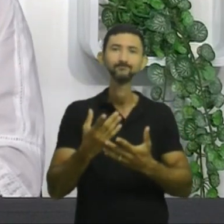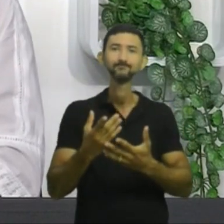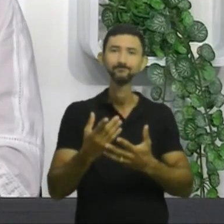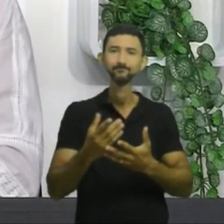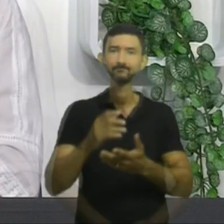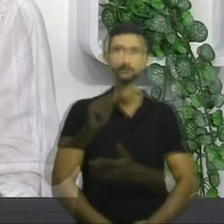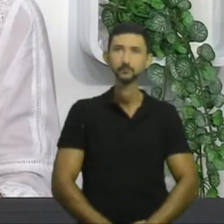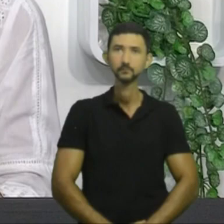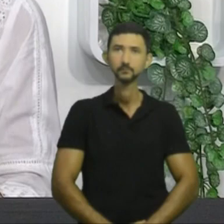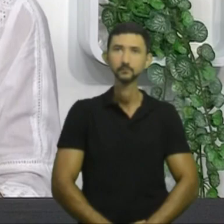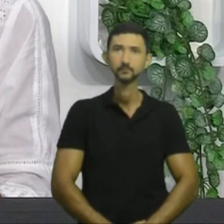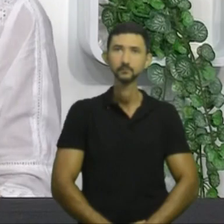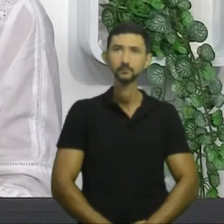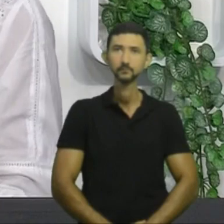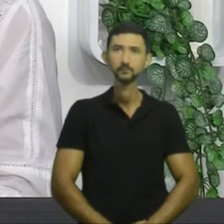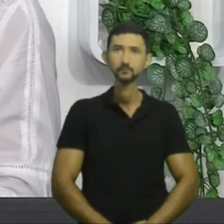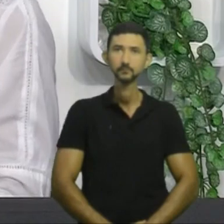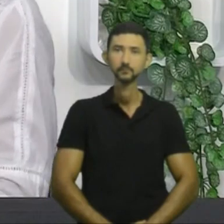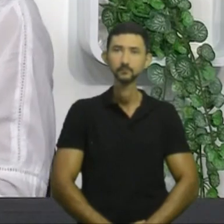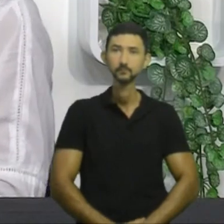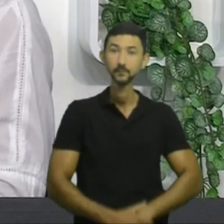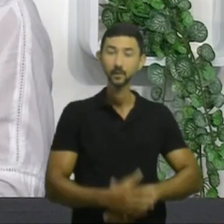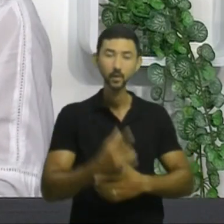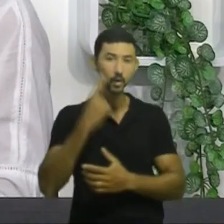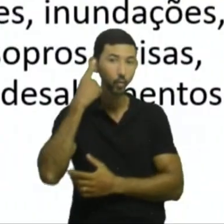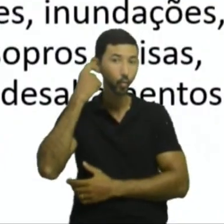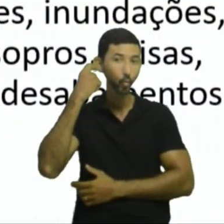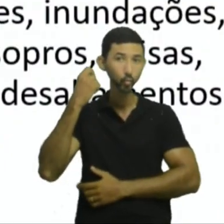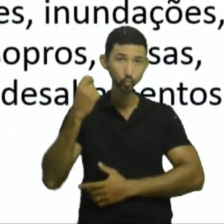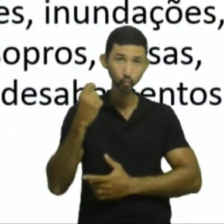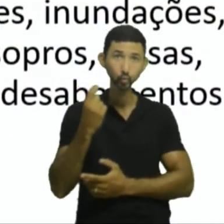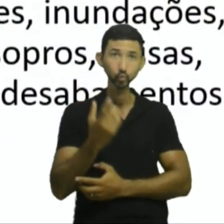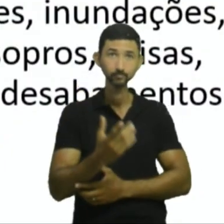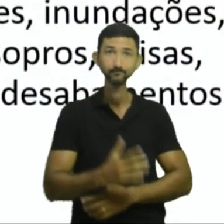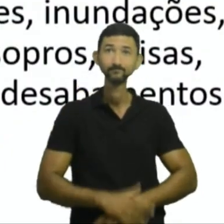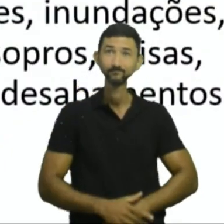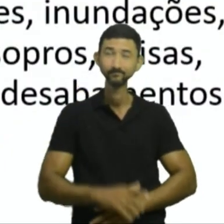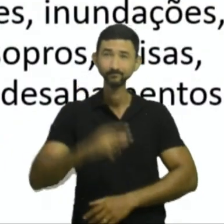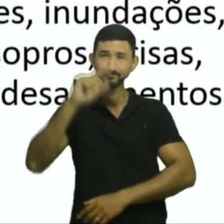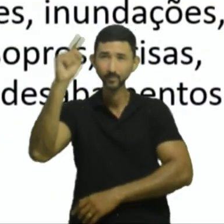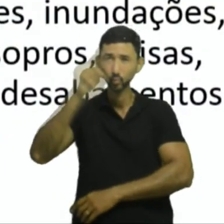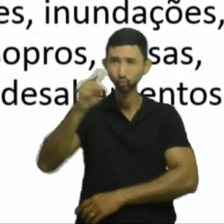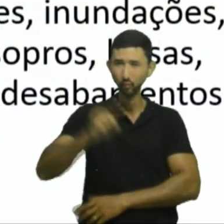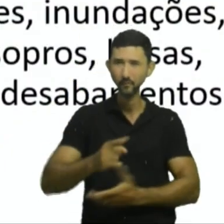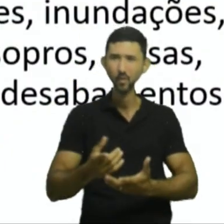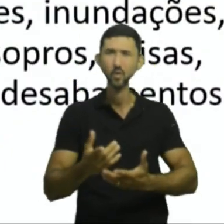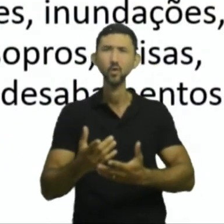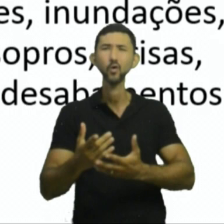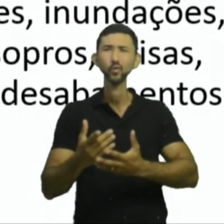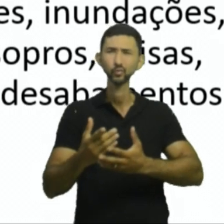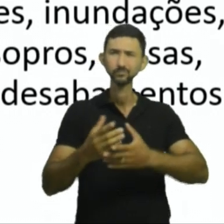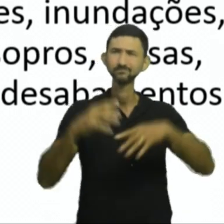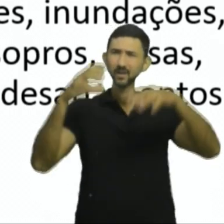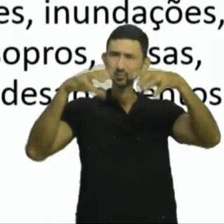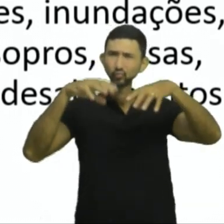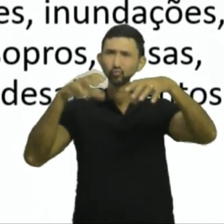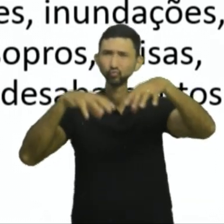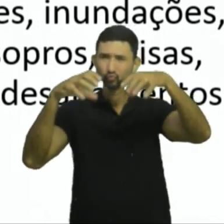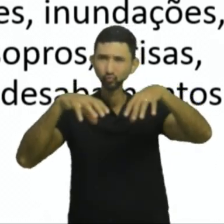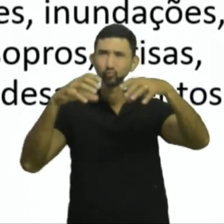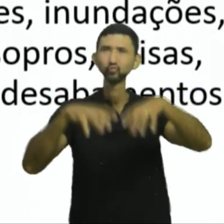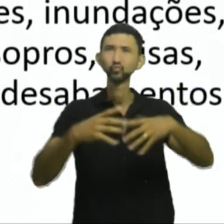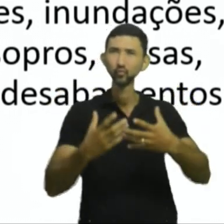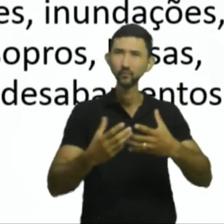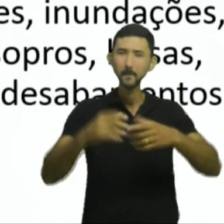artificiais. Dos fenômenos naturais, como os trovões, os raios, as trovoadas, as chuvas,